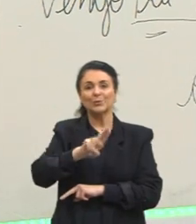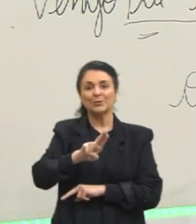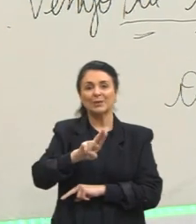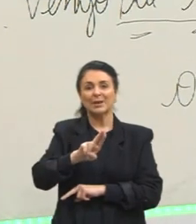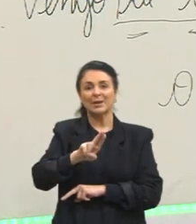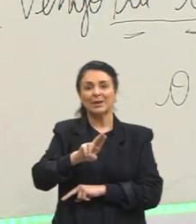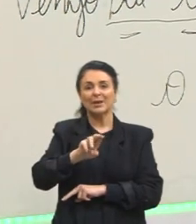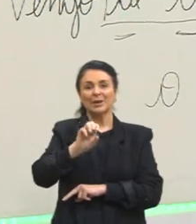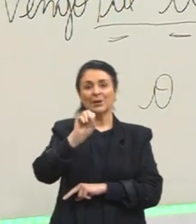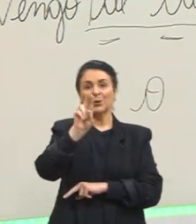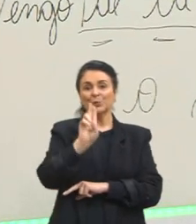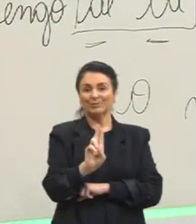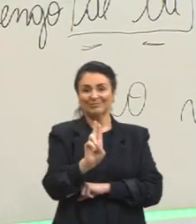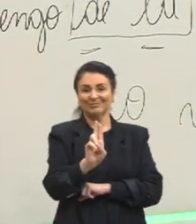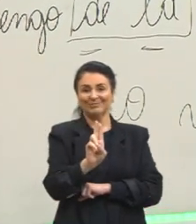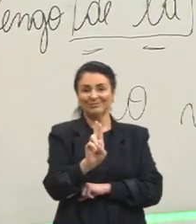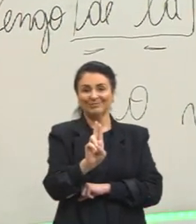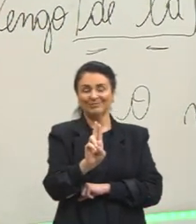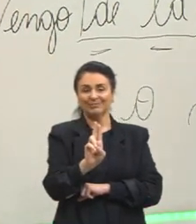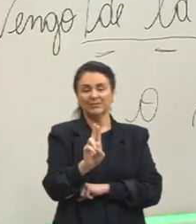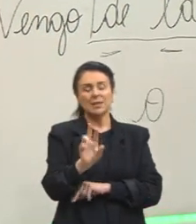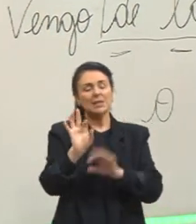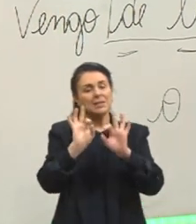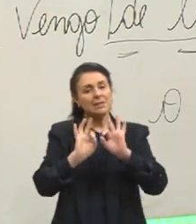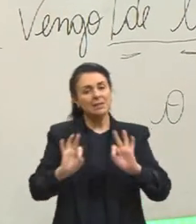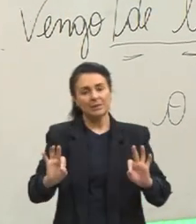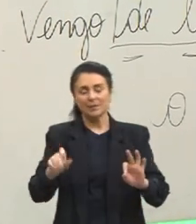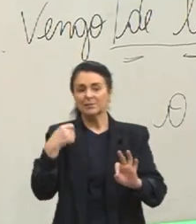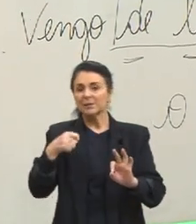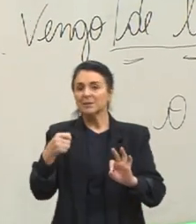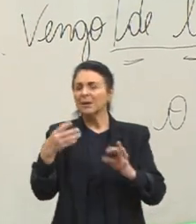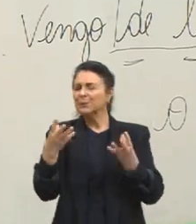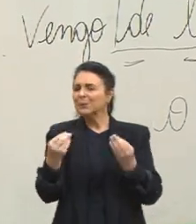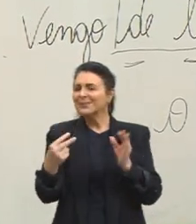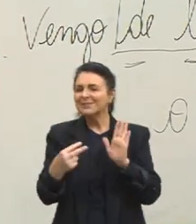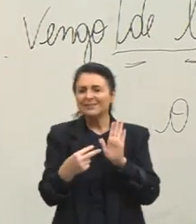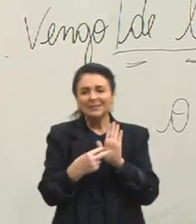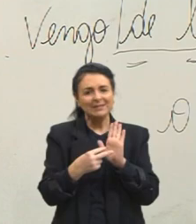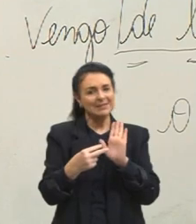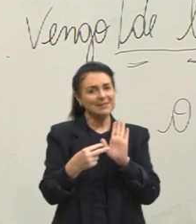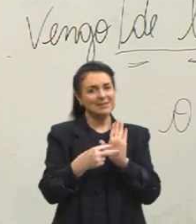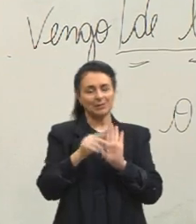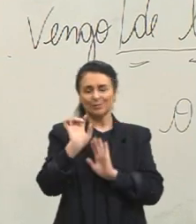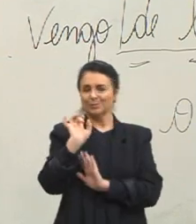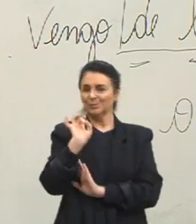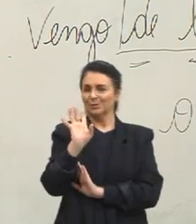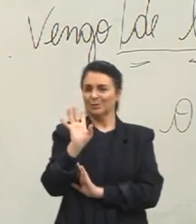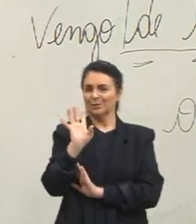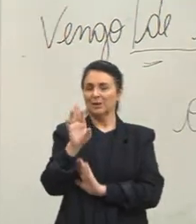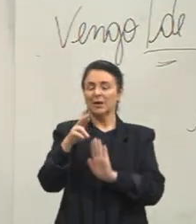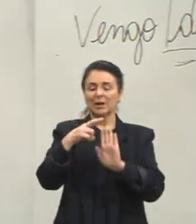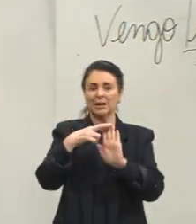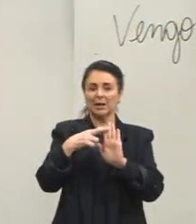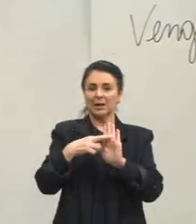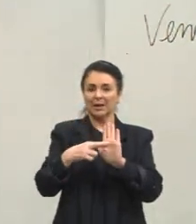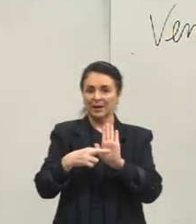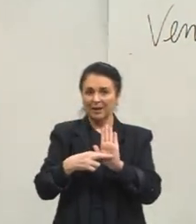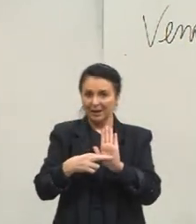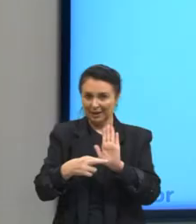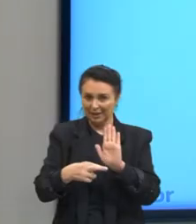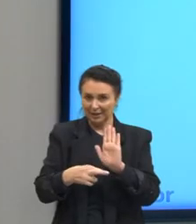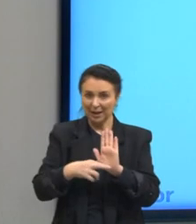tá gente é bem simplesinho só precisa prestar um pouco de atenção regras de eufonia